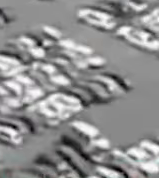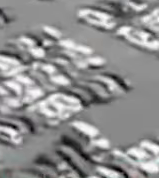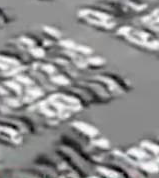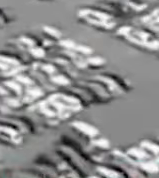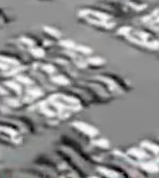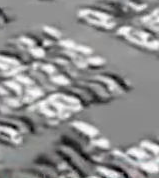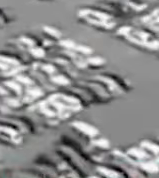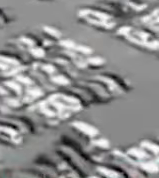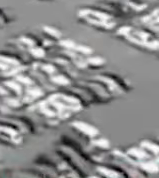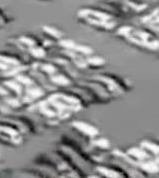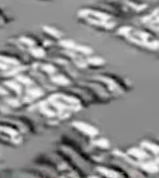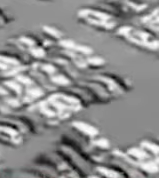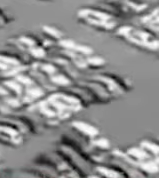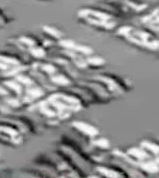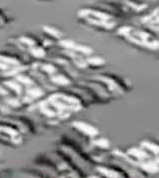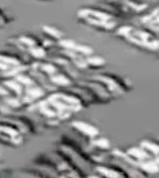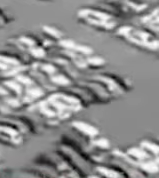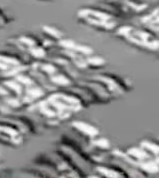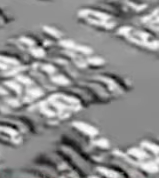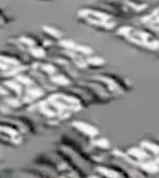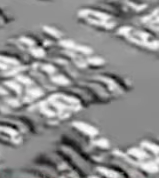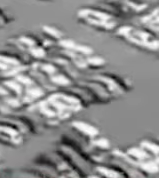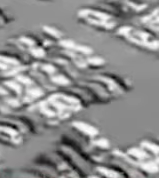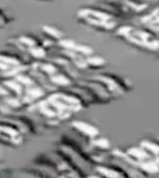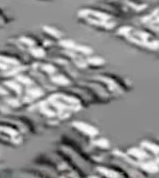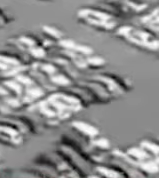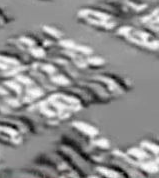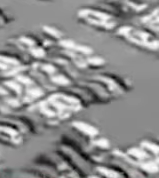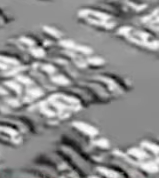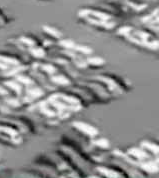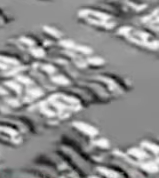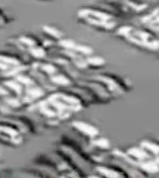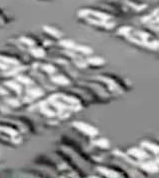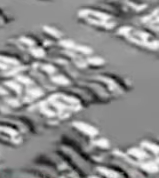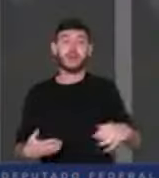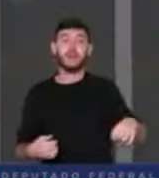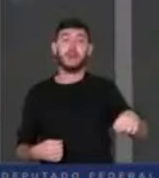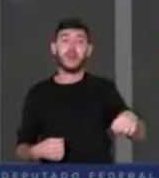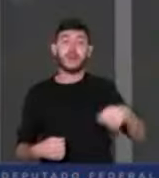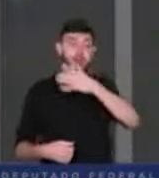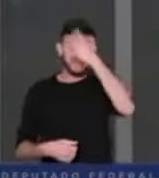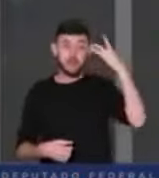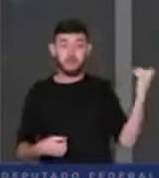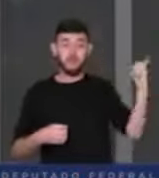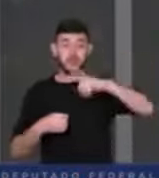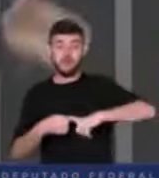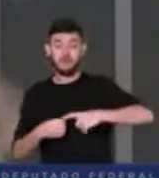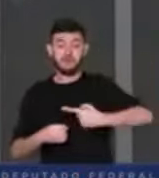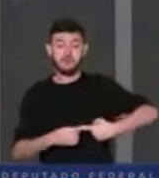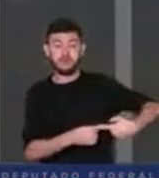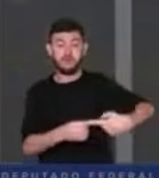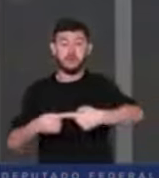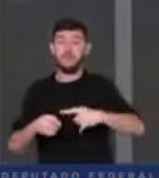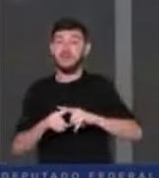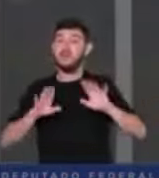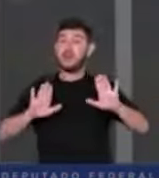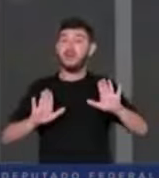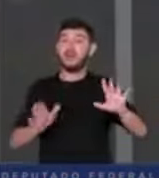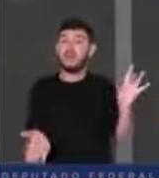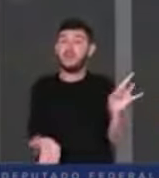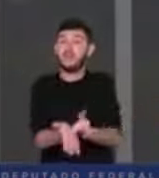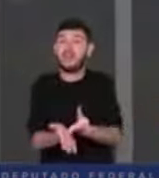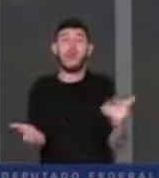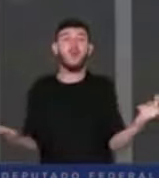ônibus enganadas, pois disseram a elas que elas estariam retornando para as suas cidades, quando, na verdade, entraram numa emboscada